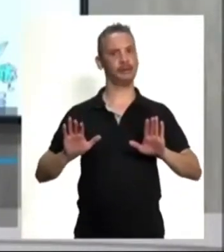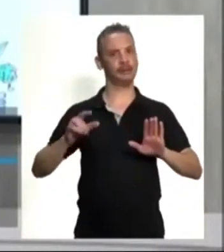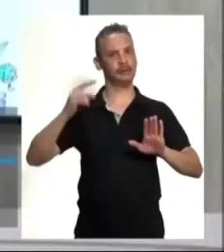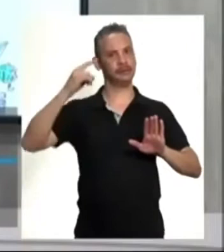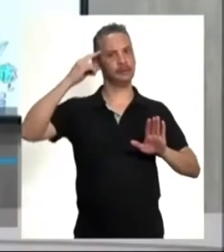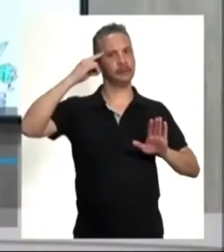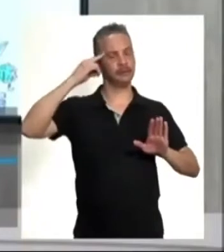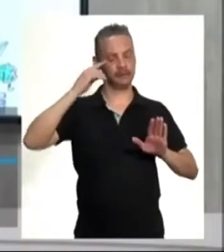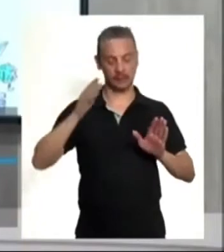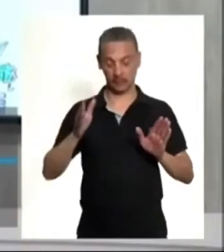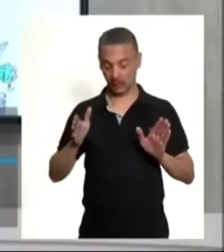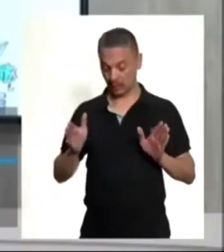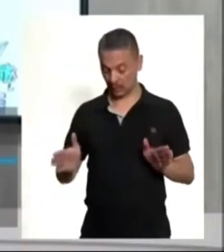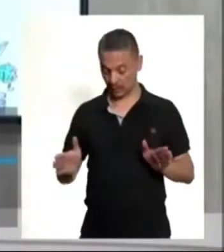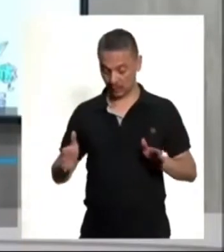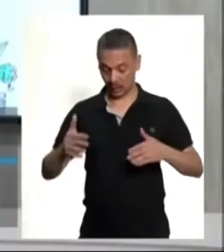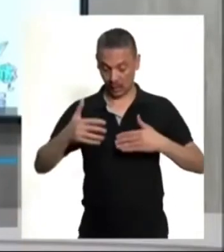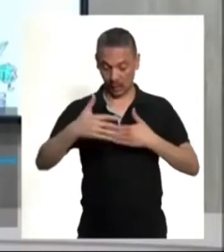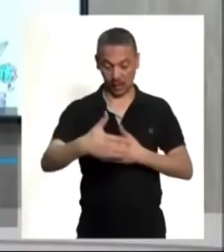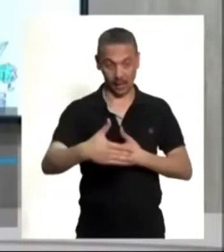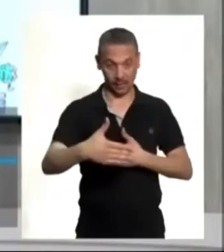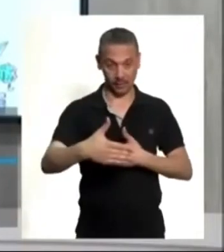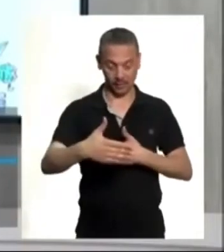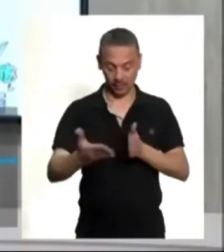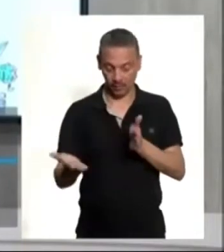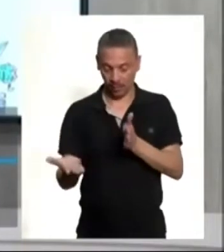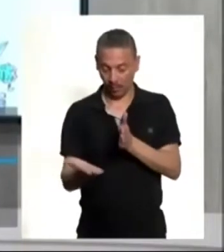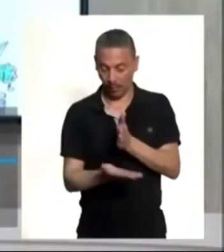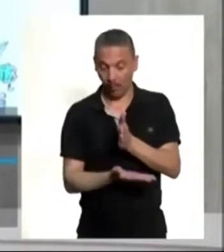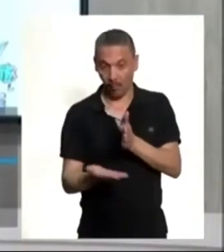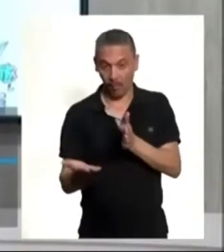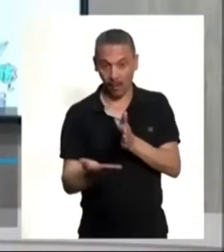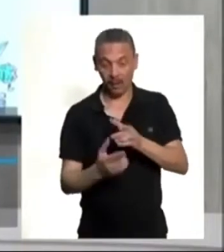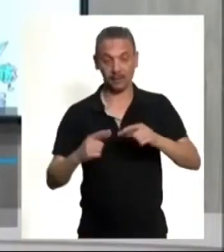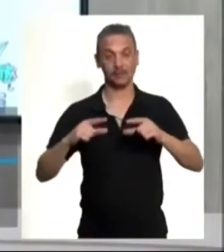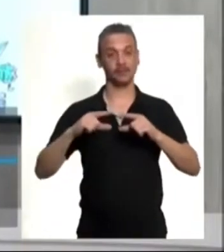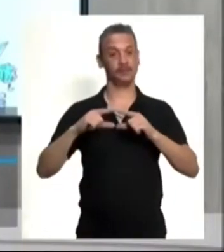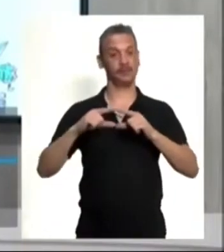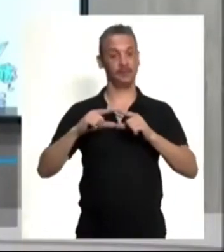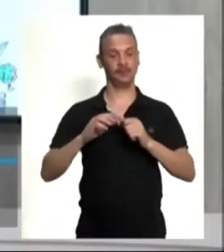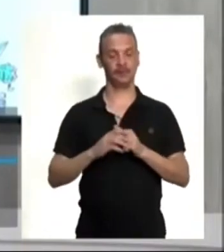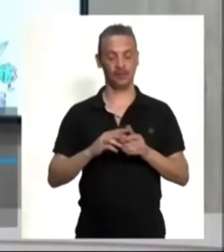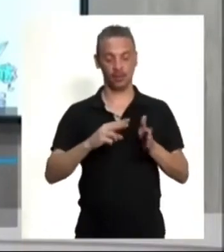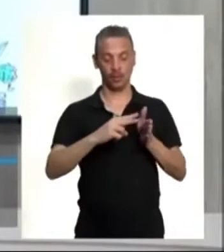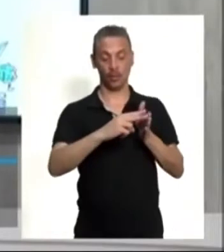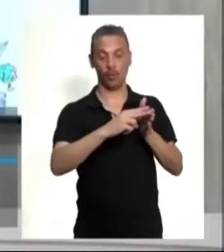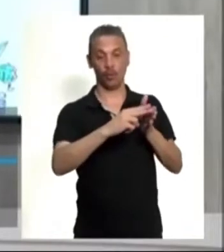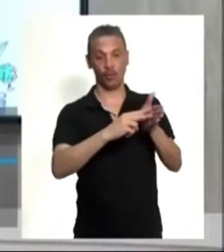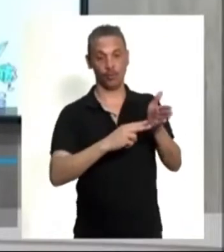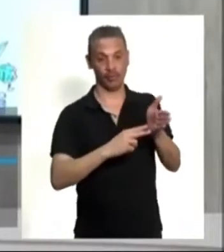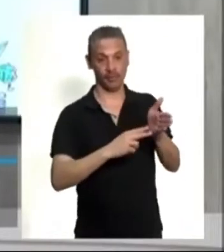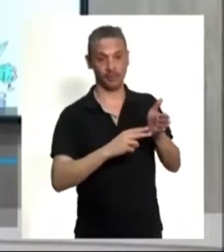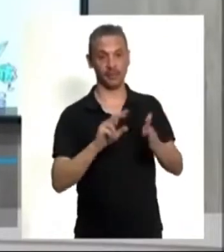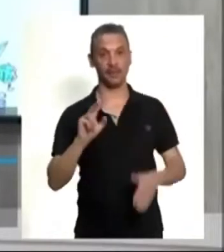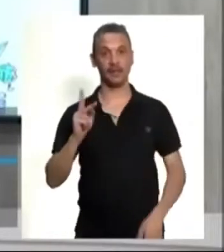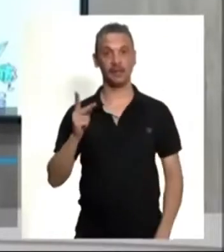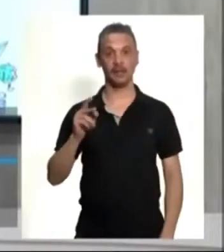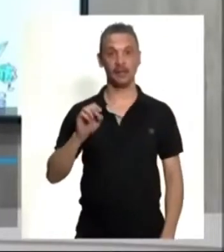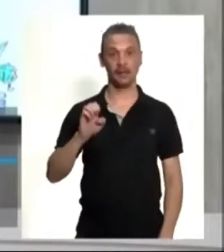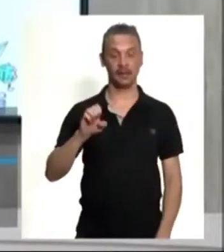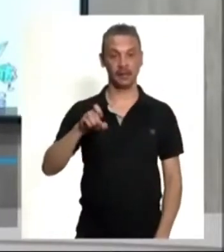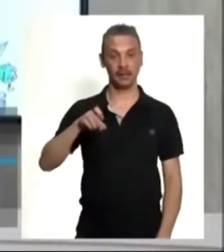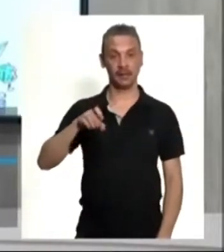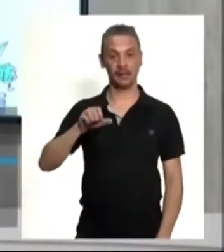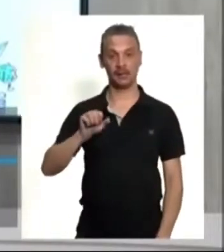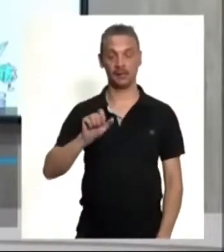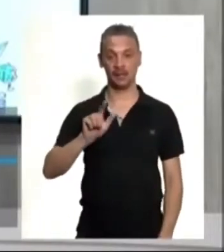numa caixa cuja base é um triângulo. Se eu disser um prisma hexagonal, parou. Eu penso numa